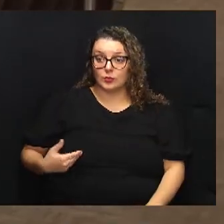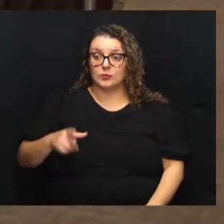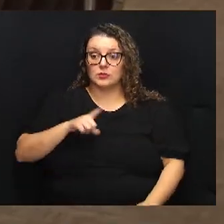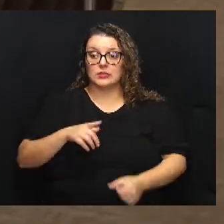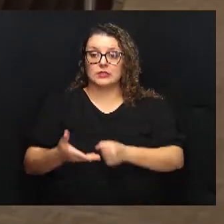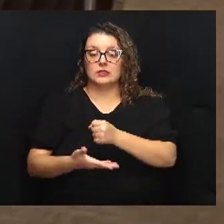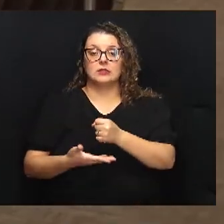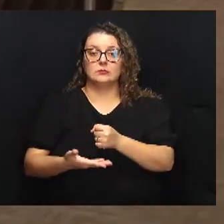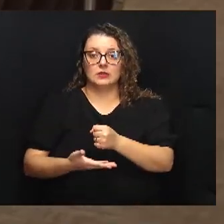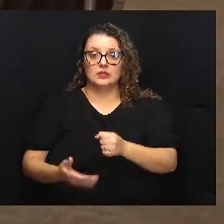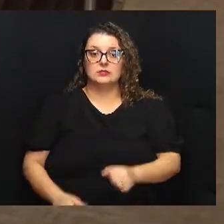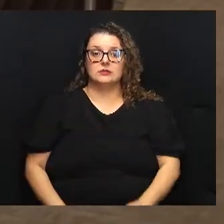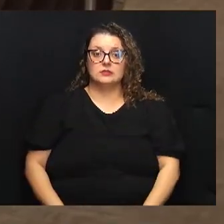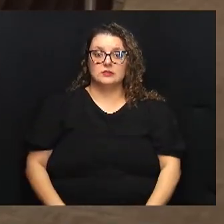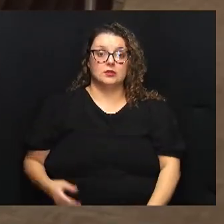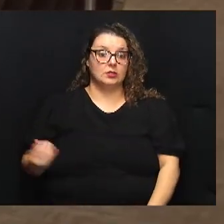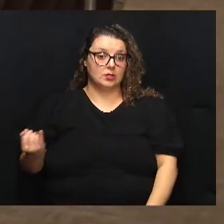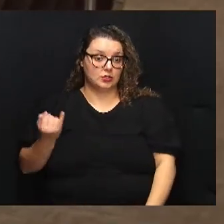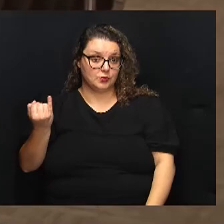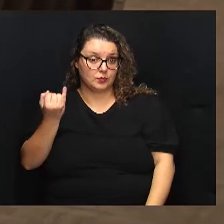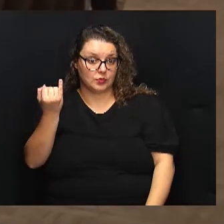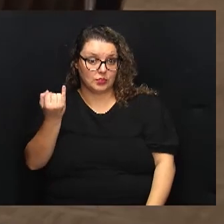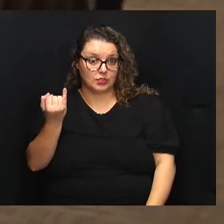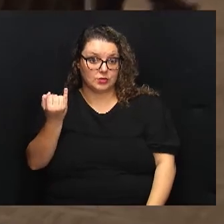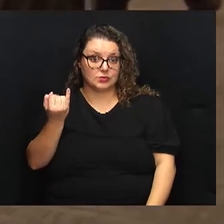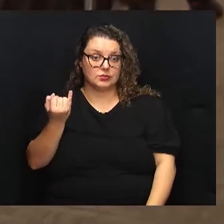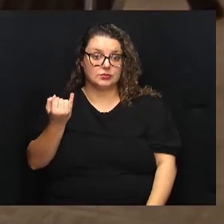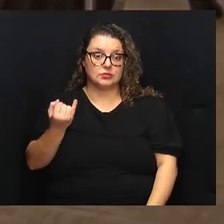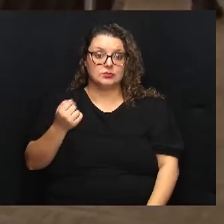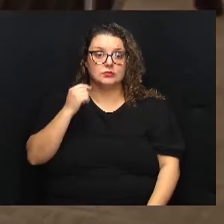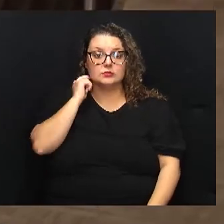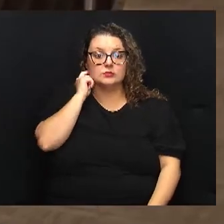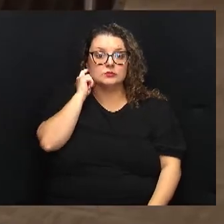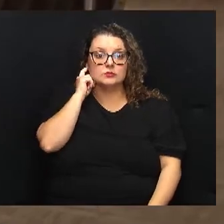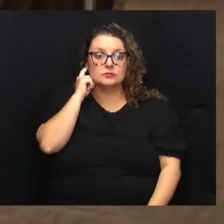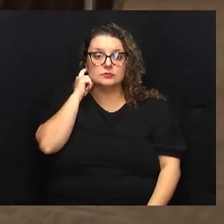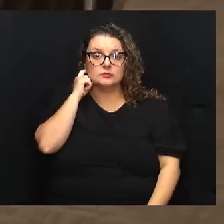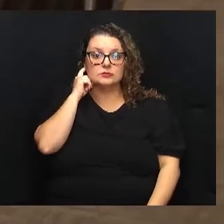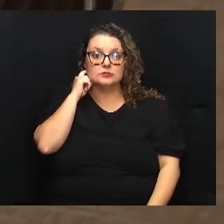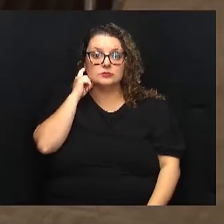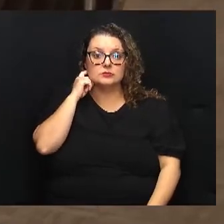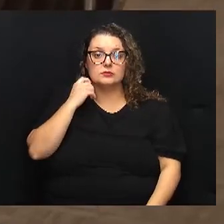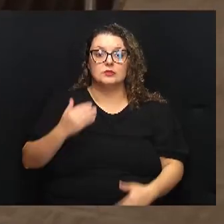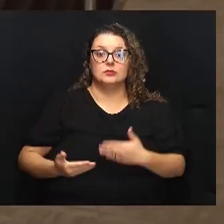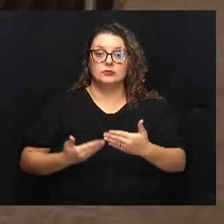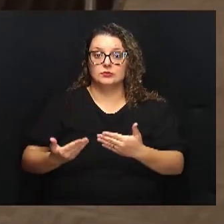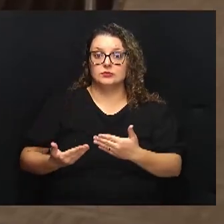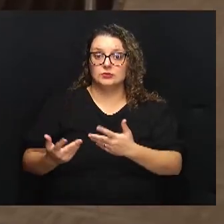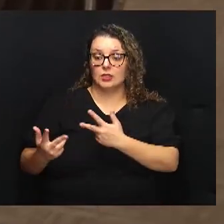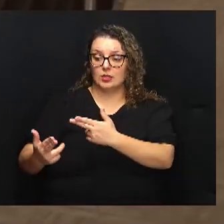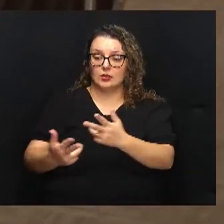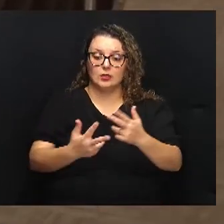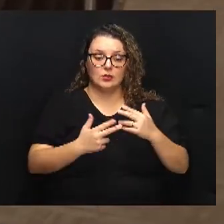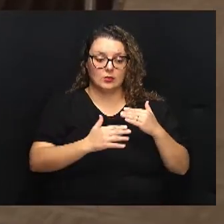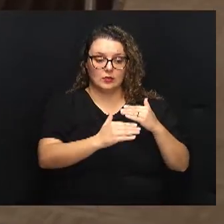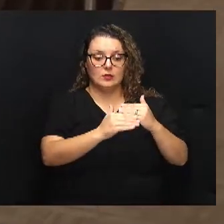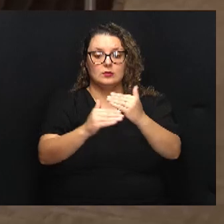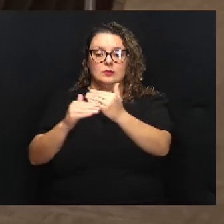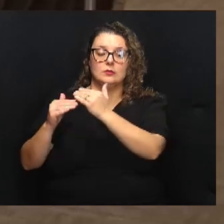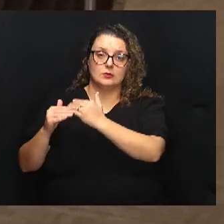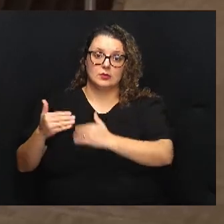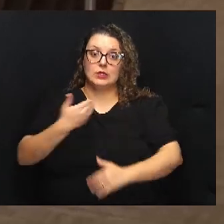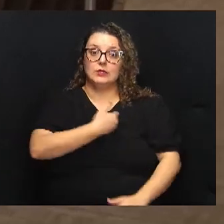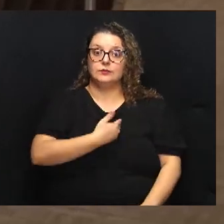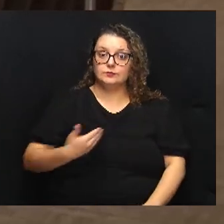essência a importância de ser um serviço universal e público, se isso se